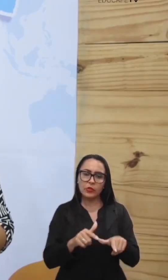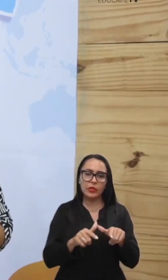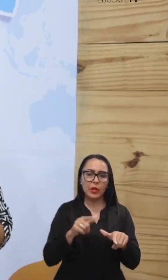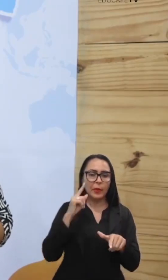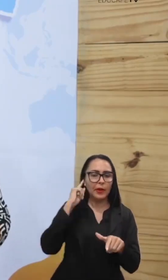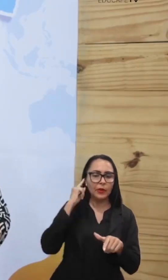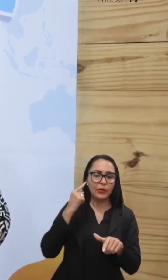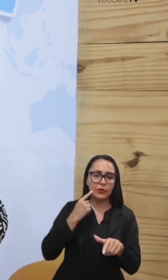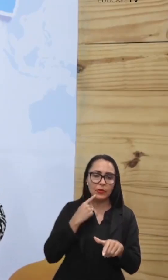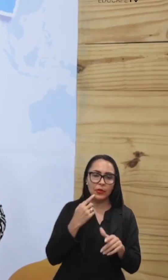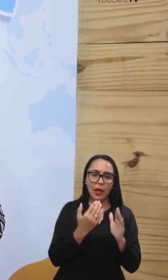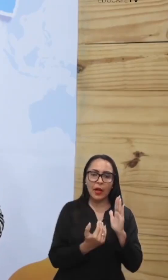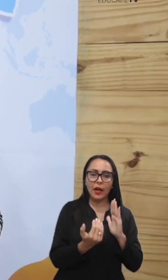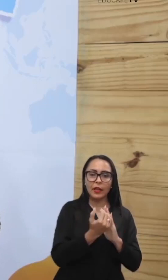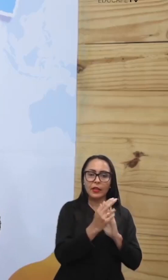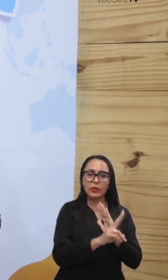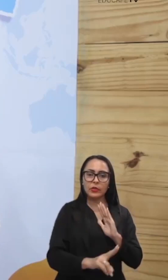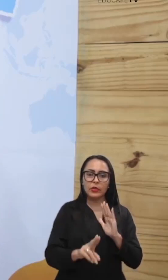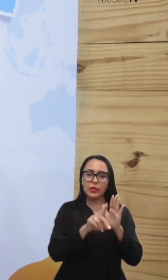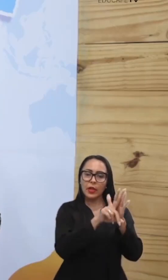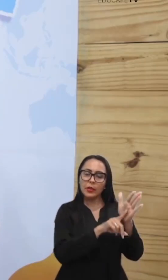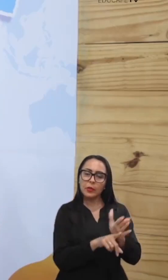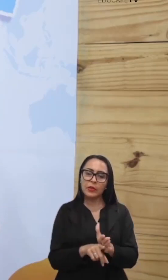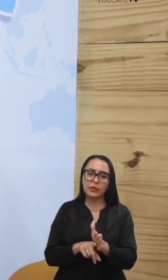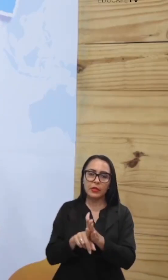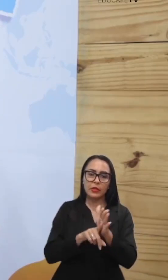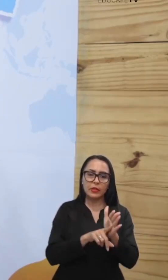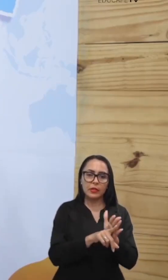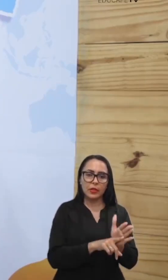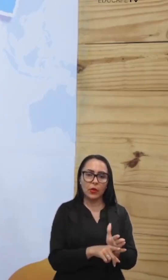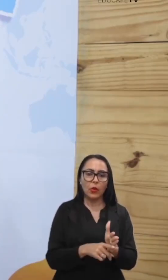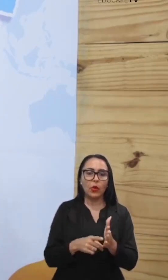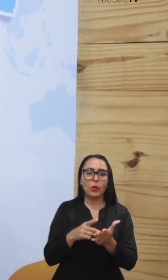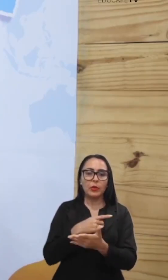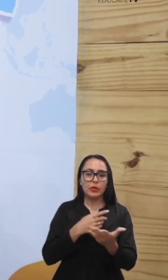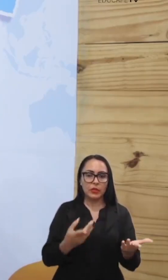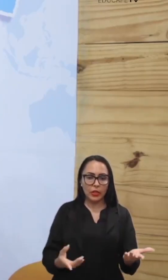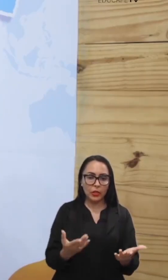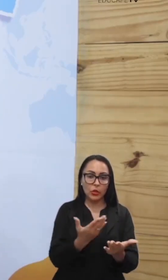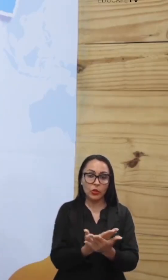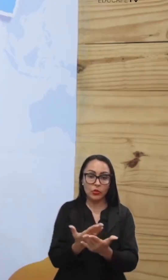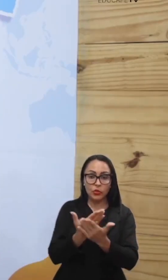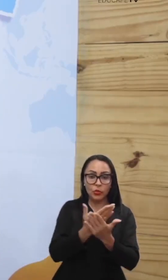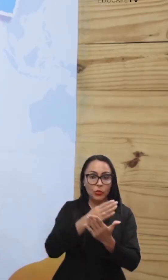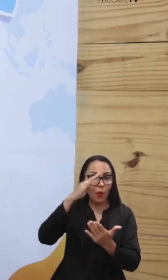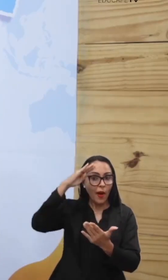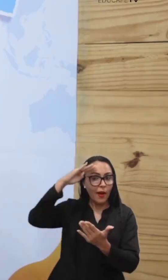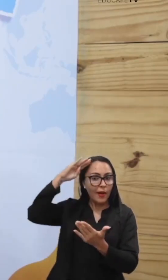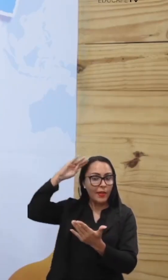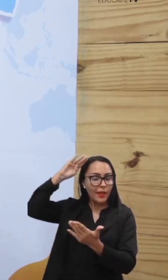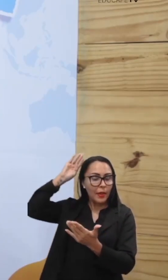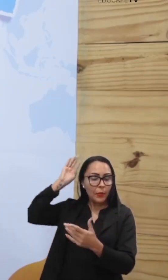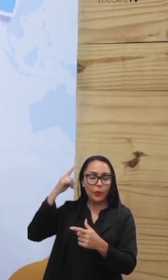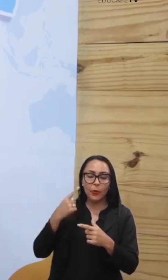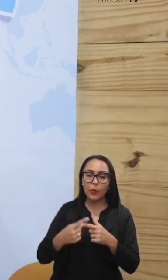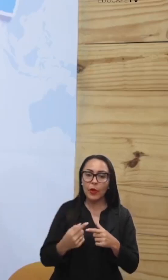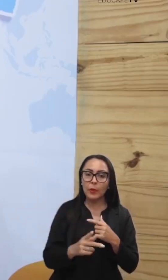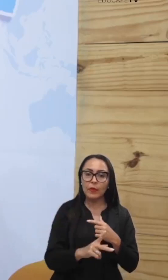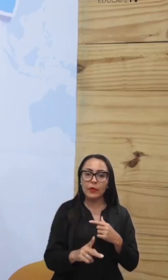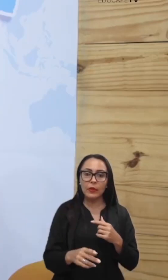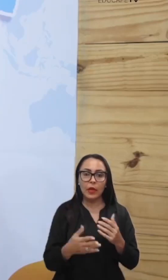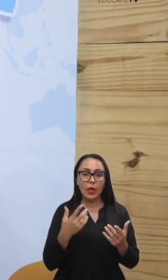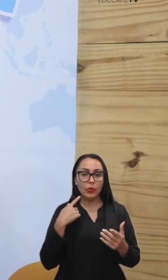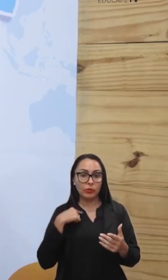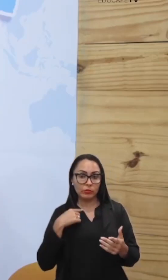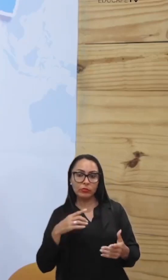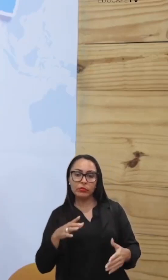surdos, além de ser utilizado em pesquisas e também como um objeto de estudos acadêmicos. Por quê, professora? Por exemplo, eu também sou intérprete